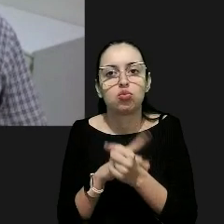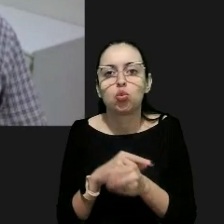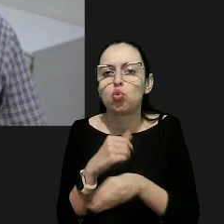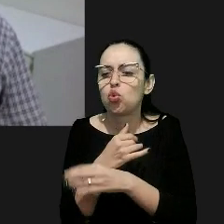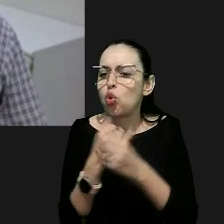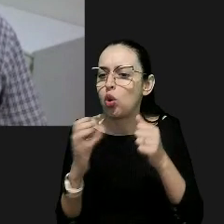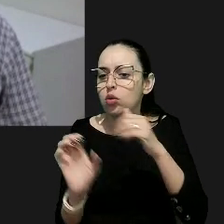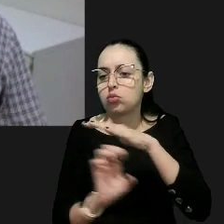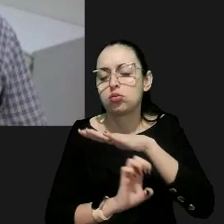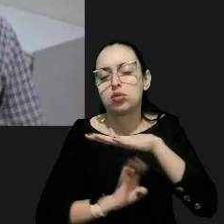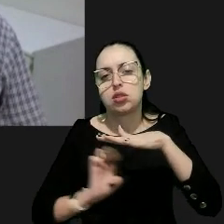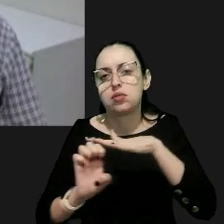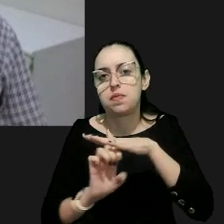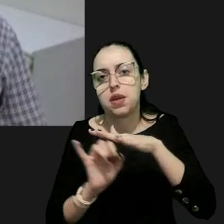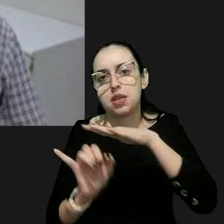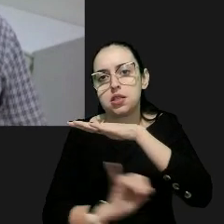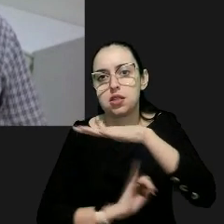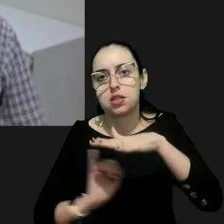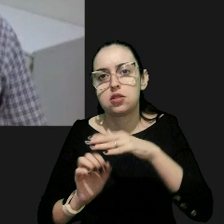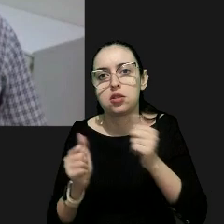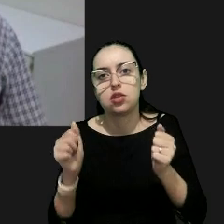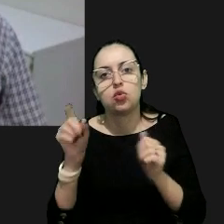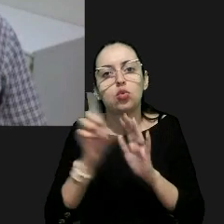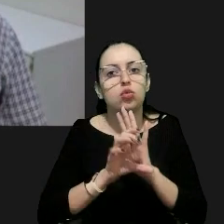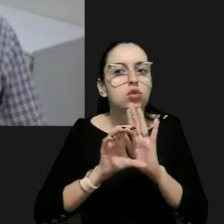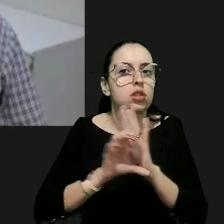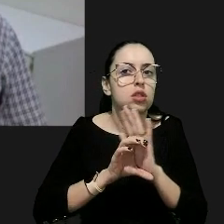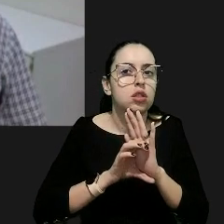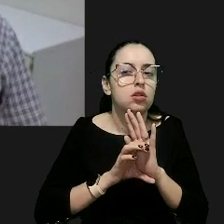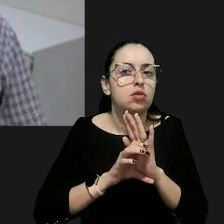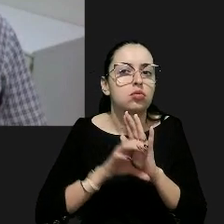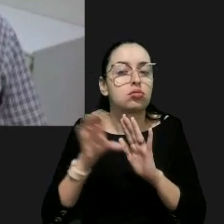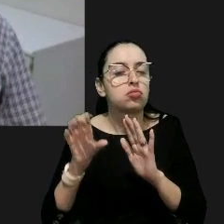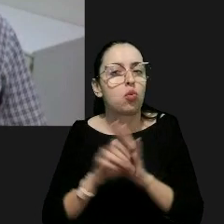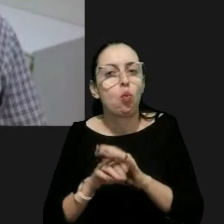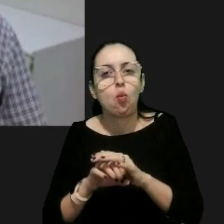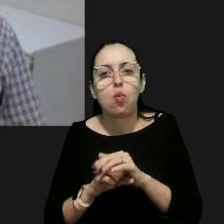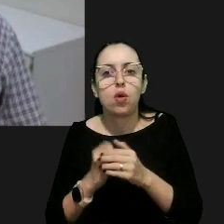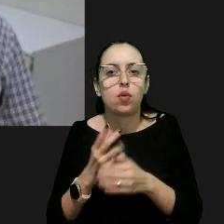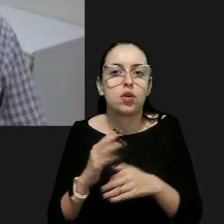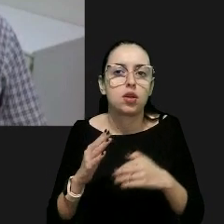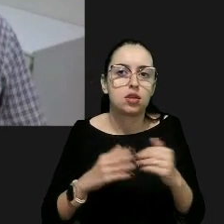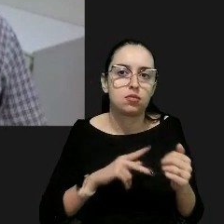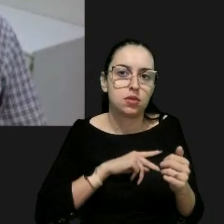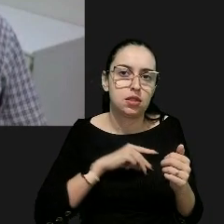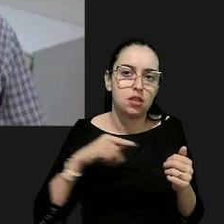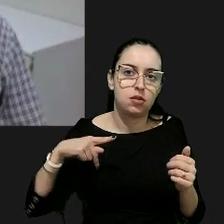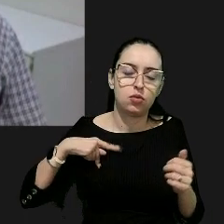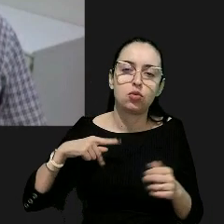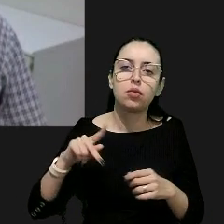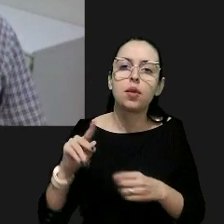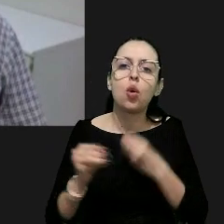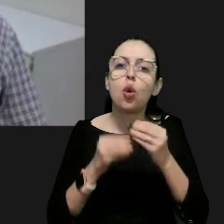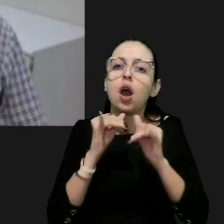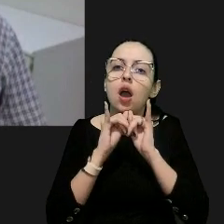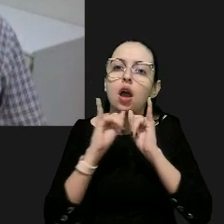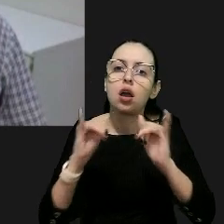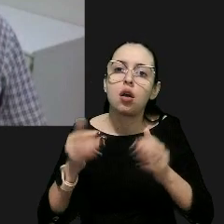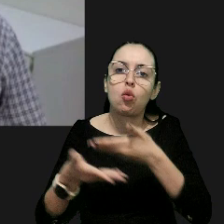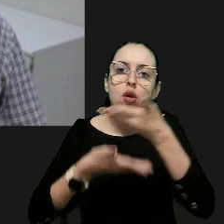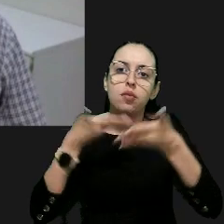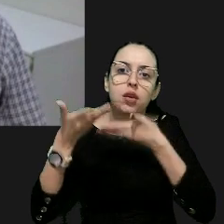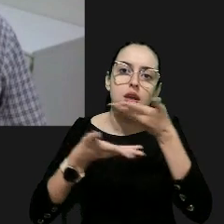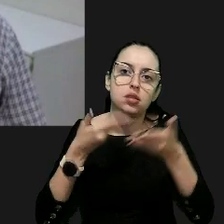da sociedade, de todos esses órgãos de defesa do consumidor, de ONGs, Ministério Público e de comunicação,